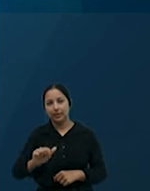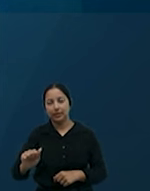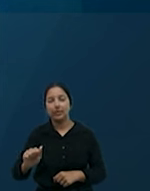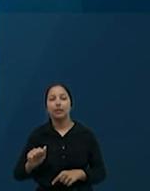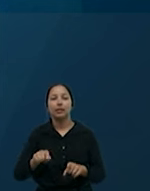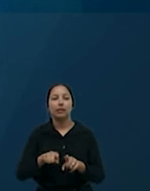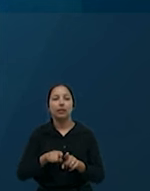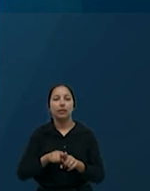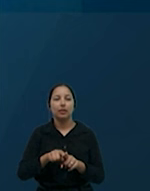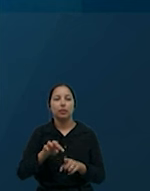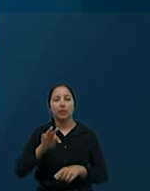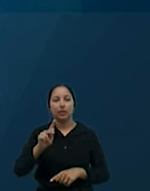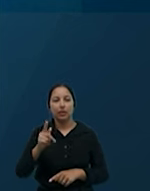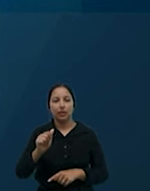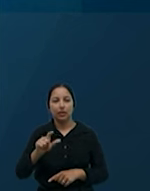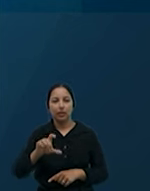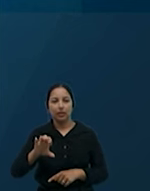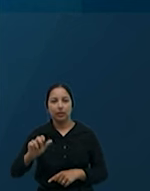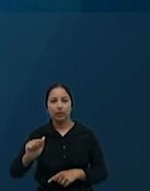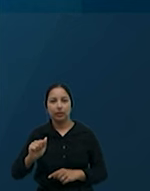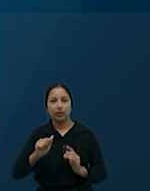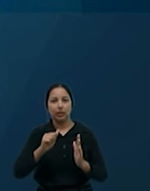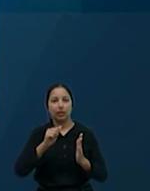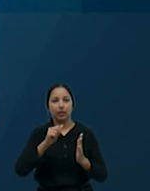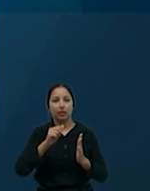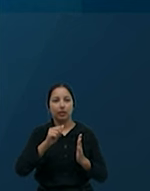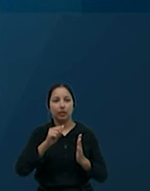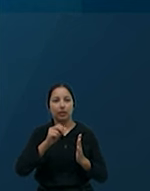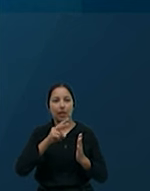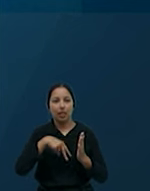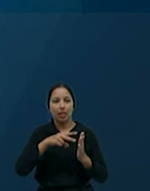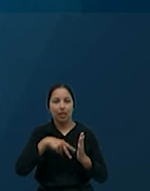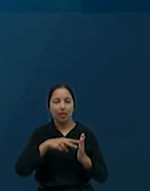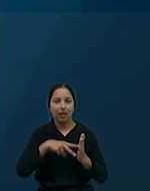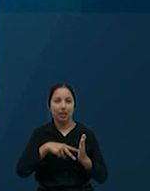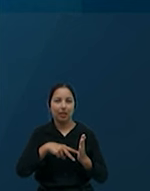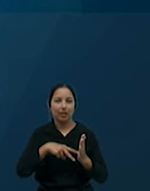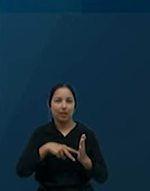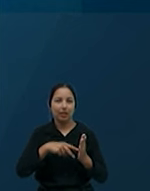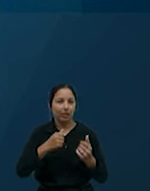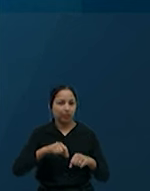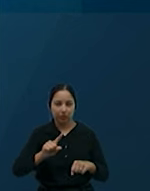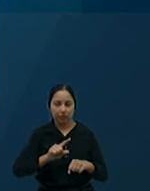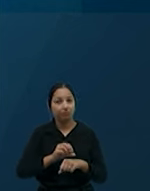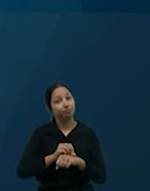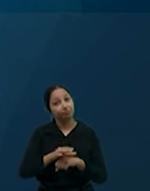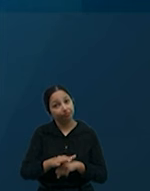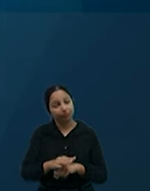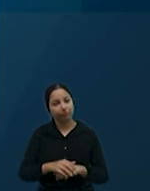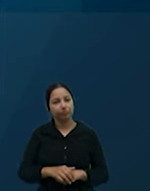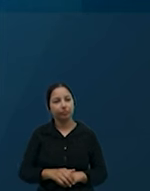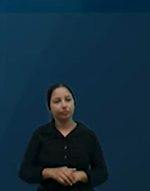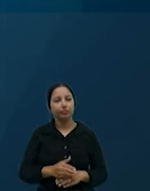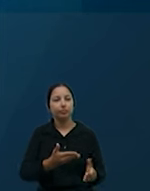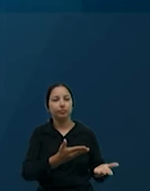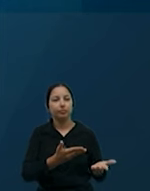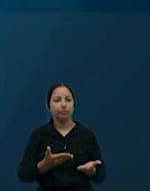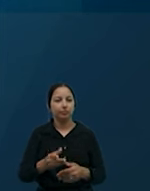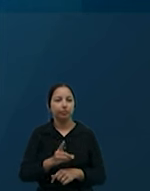sustentação oral, tendo em vista o teor do voto do senhor relator. Então, eu vou dar a palavra à doutora Olívia, depois, se houver